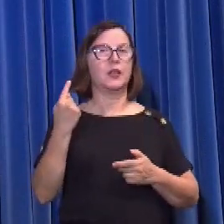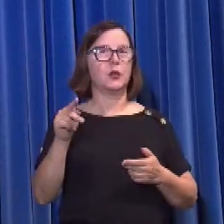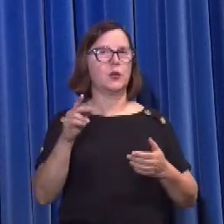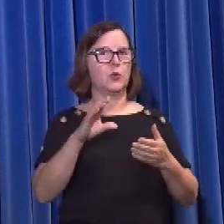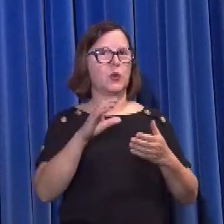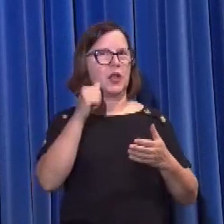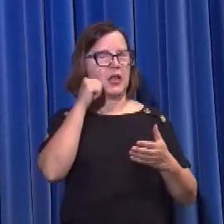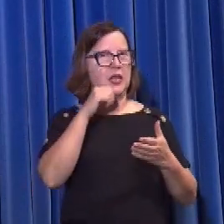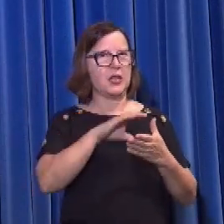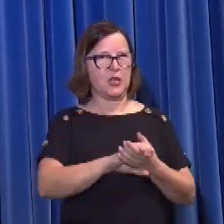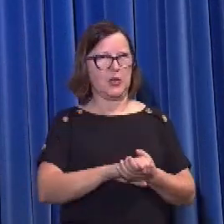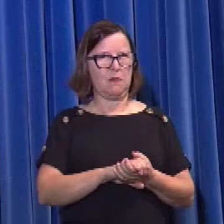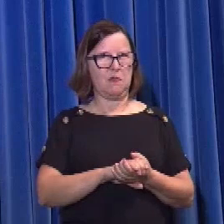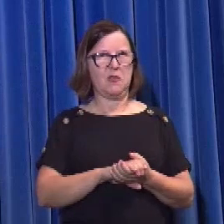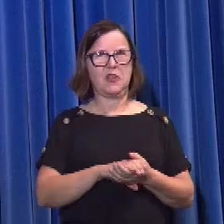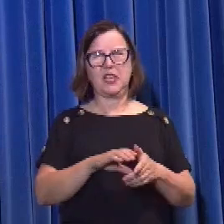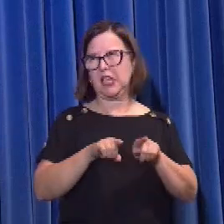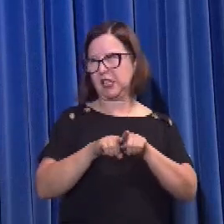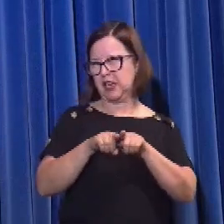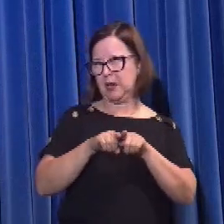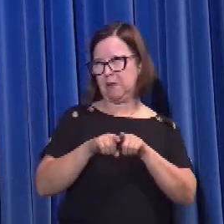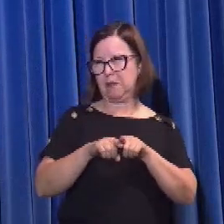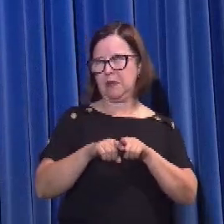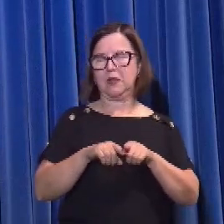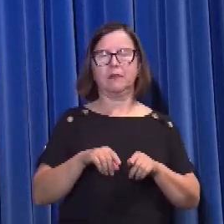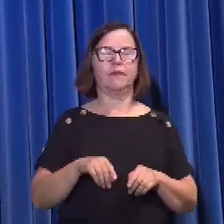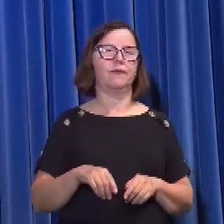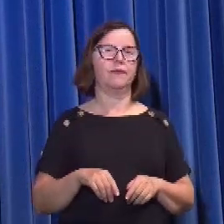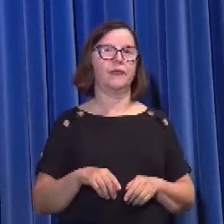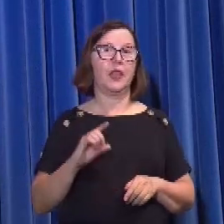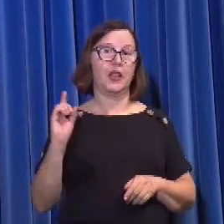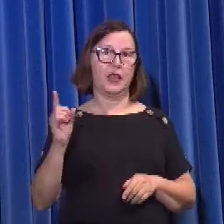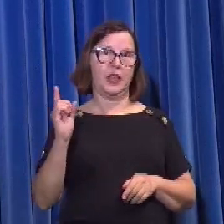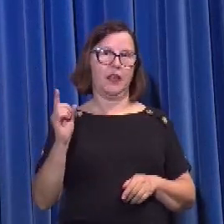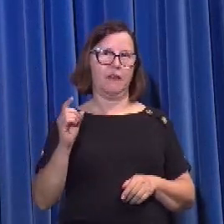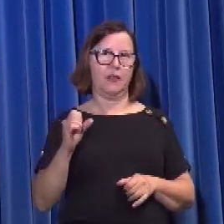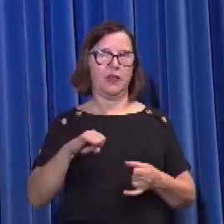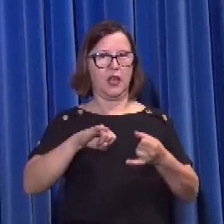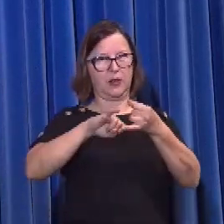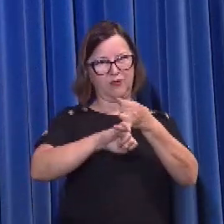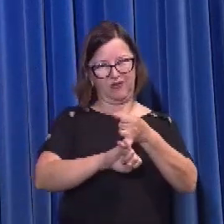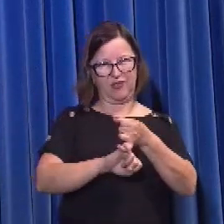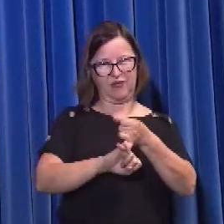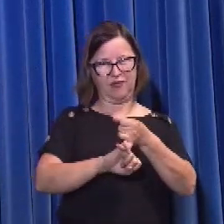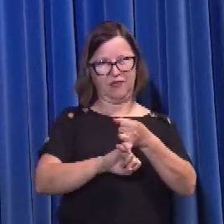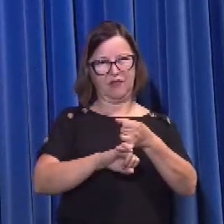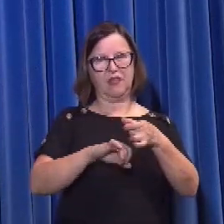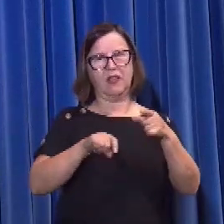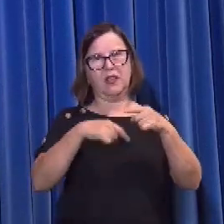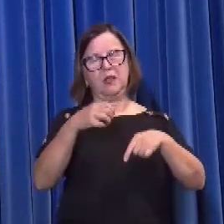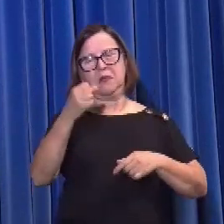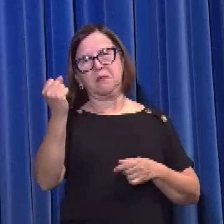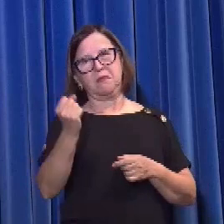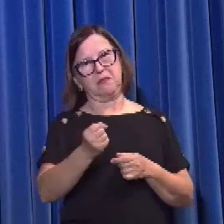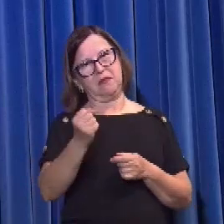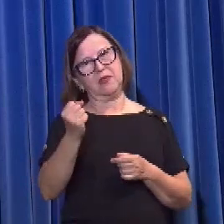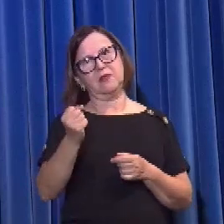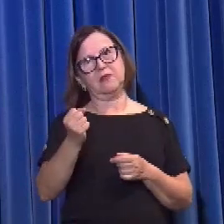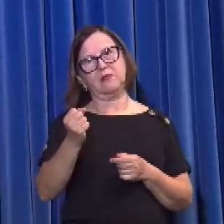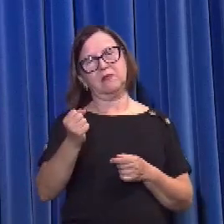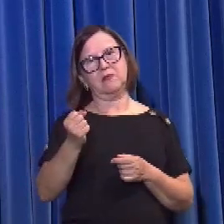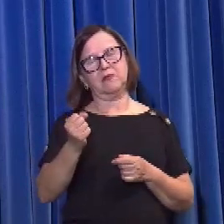para proteger a sua própria vida. Davi cometeu adultério e depois assassinato